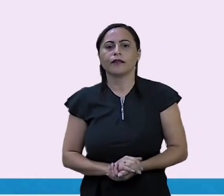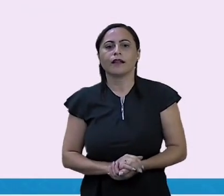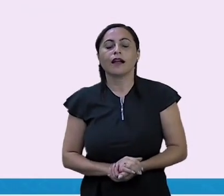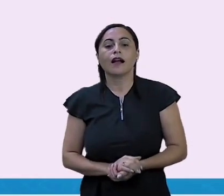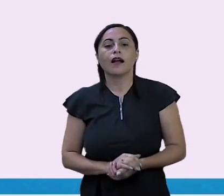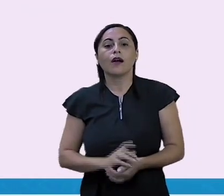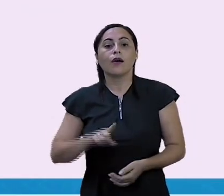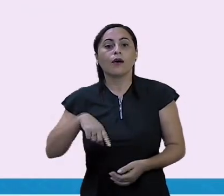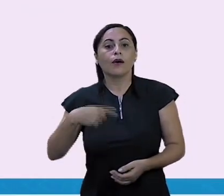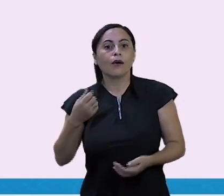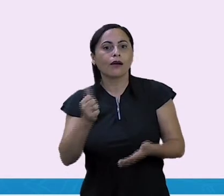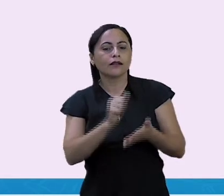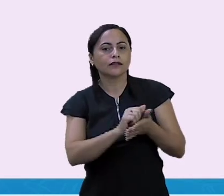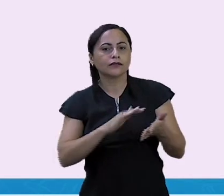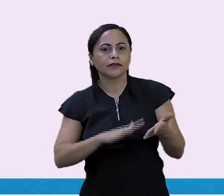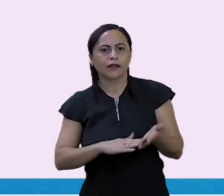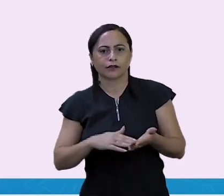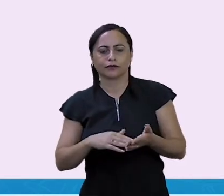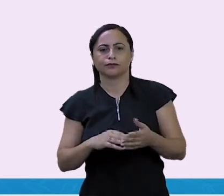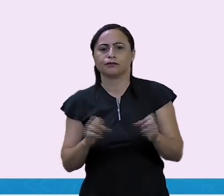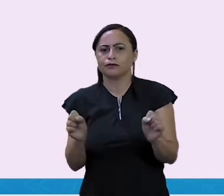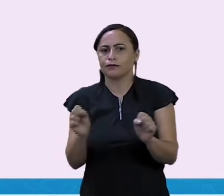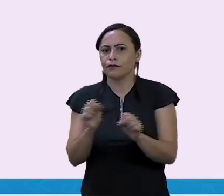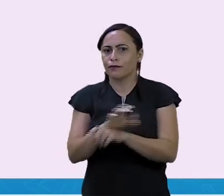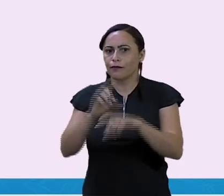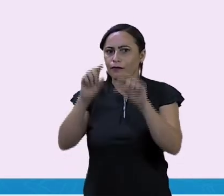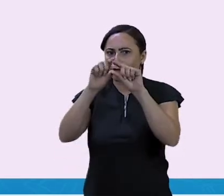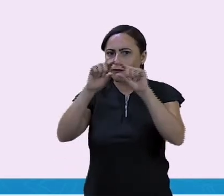as lacunas com o termo correto.